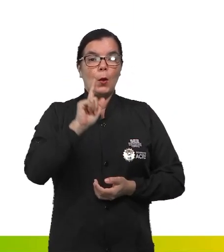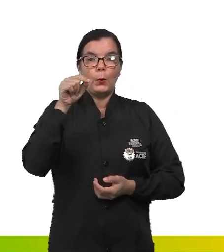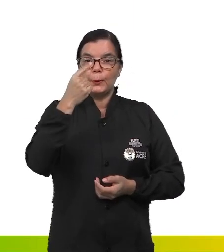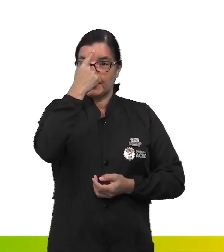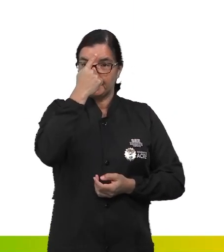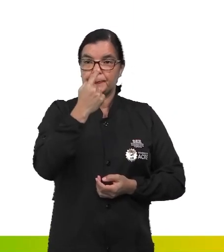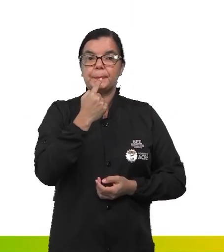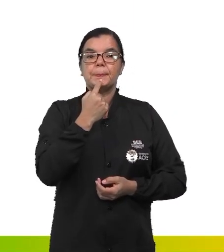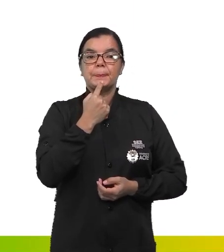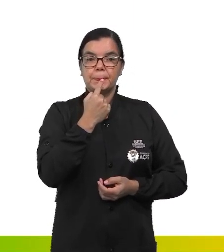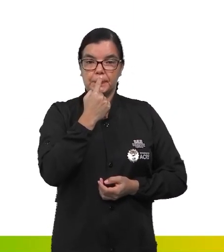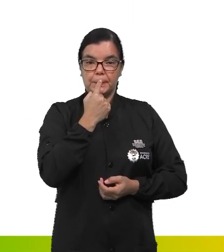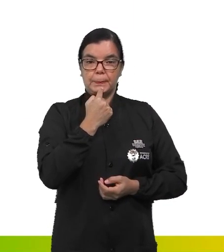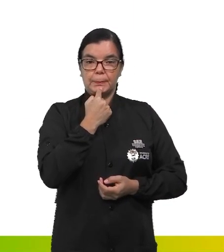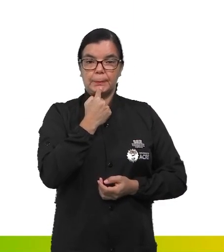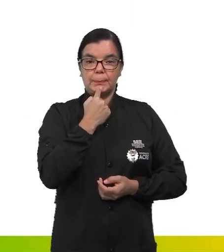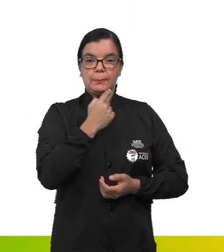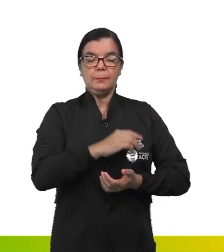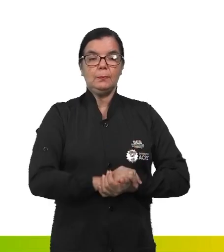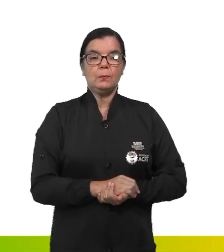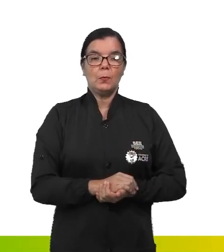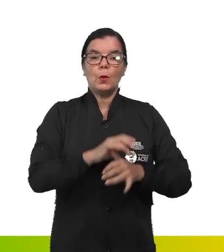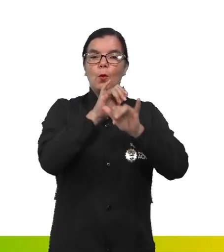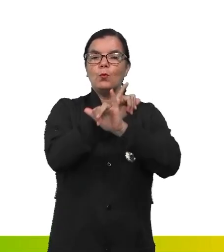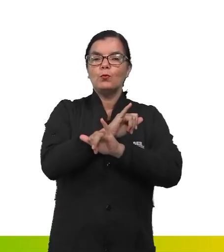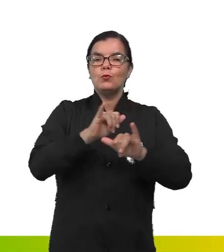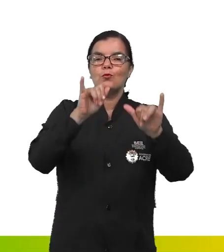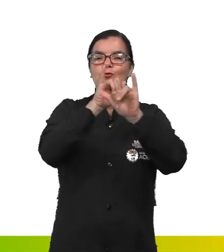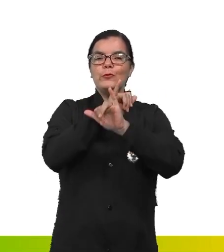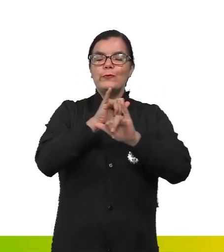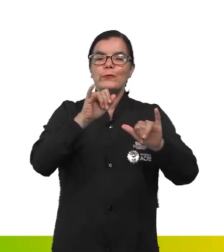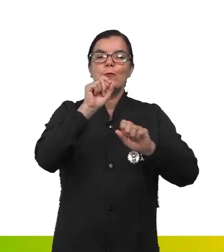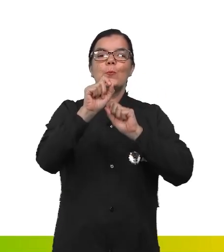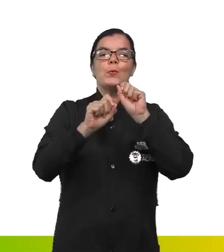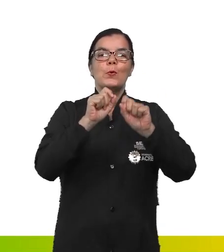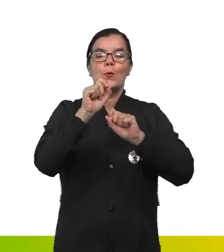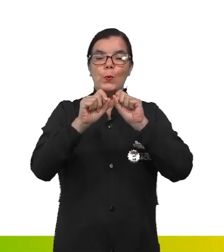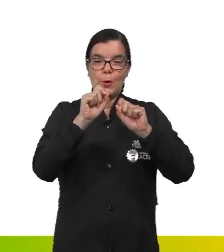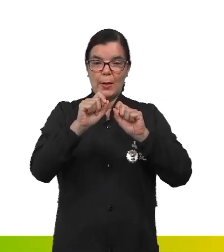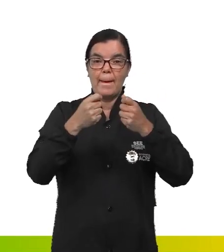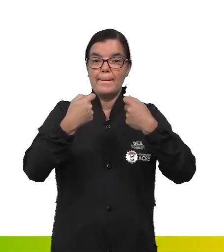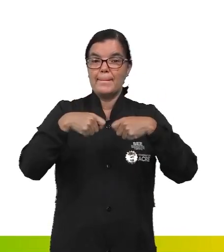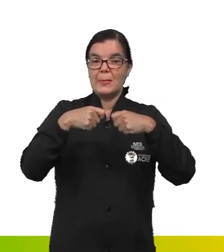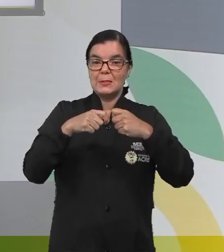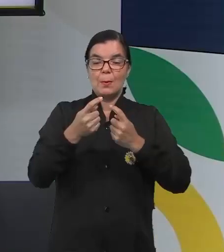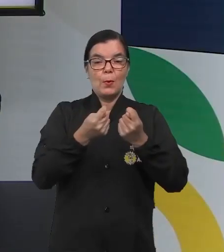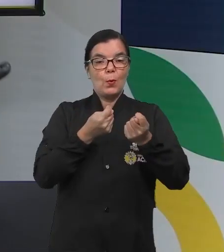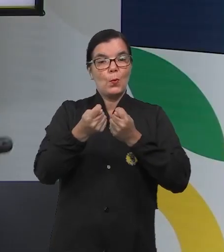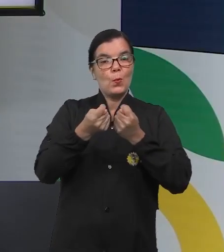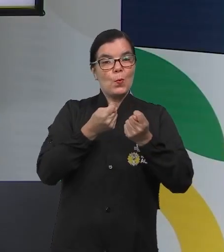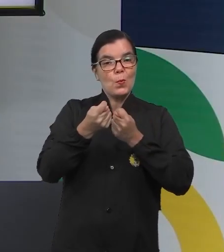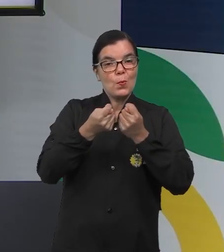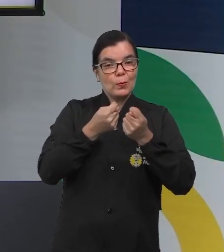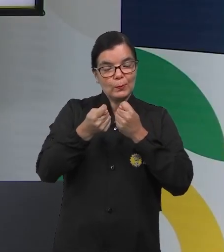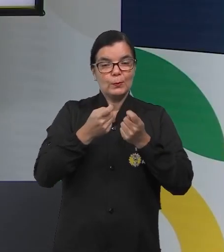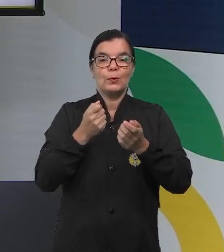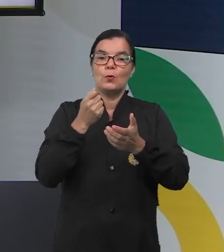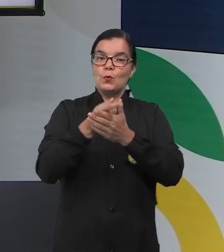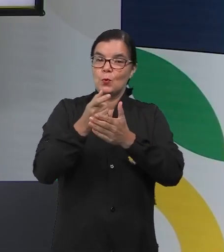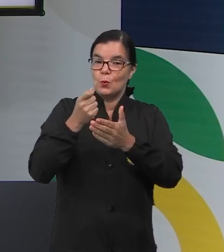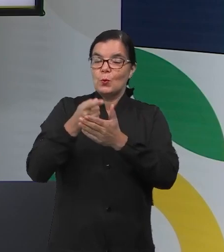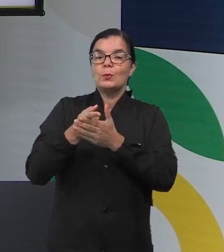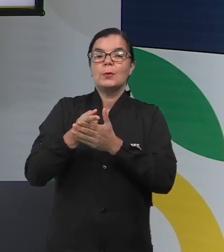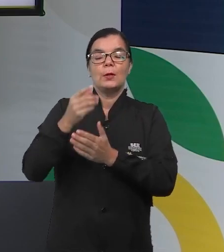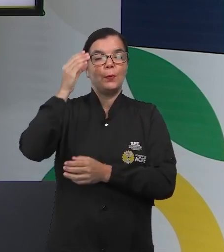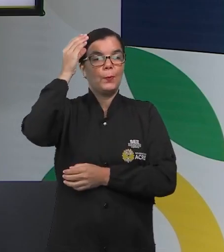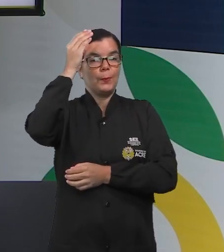imagem aqui, divulgue o consumo consciente. Nós precisamos transmitir essas ideias sobre